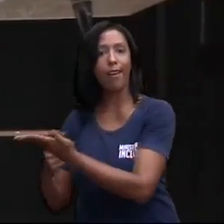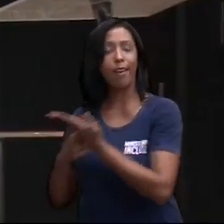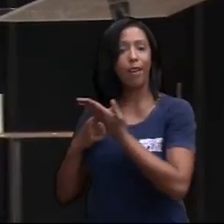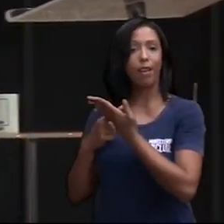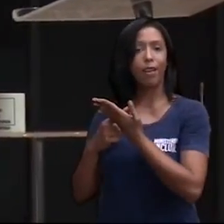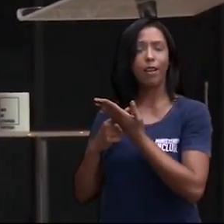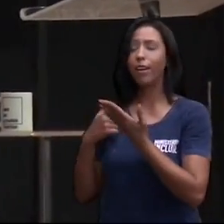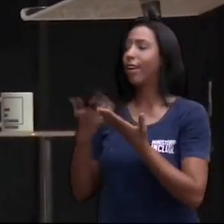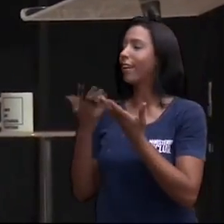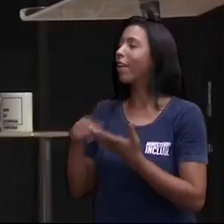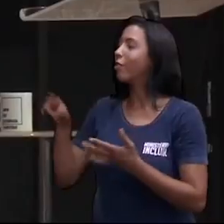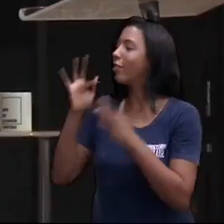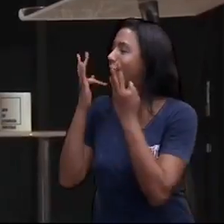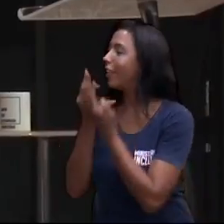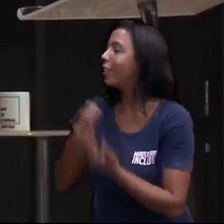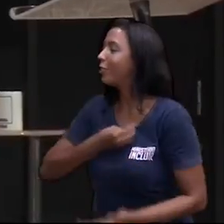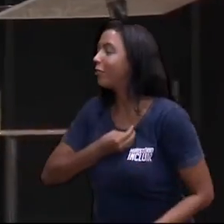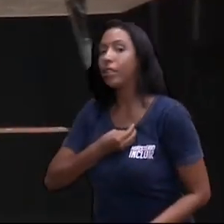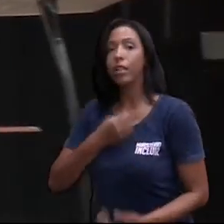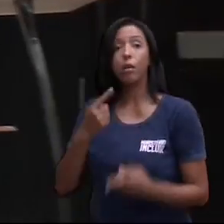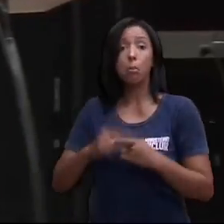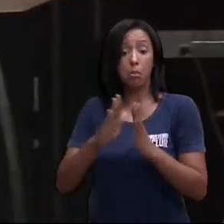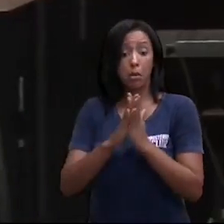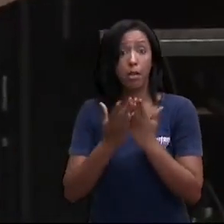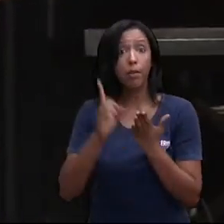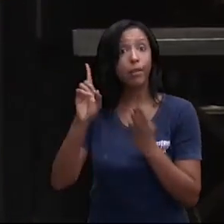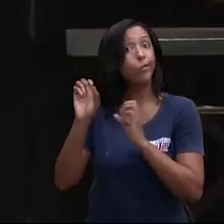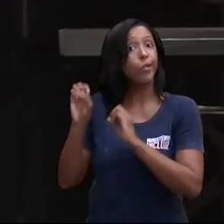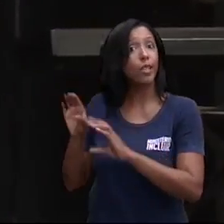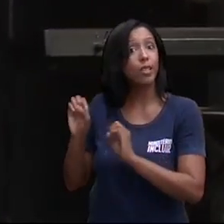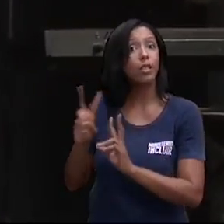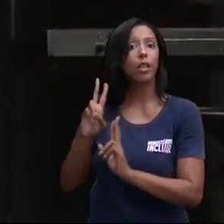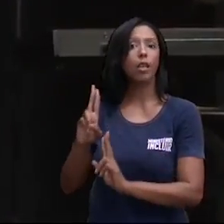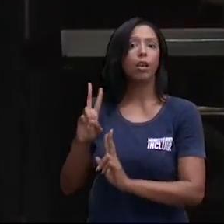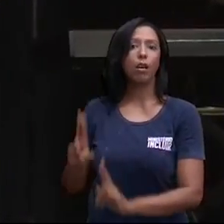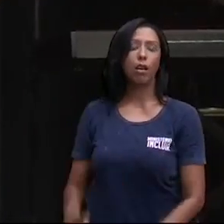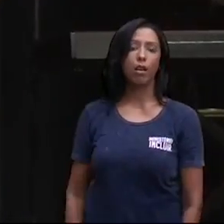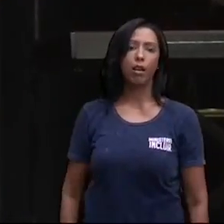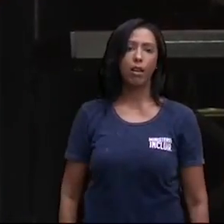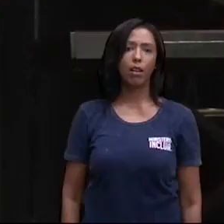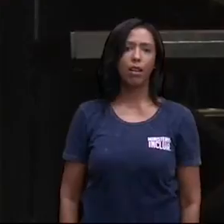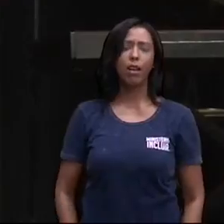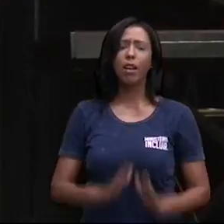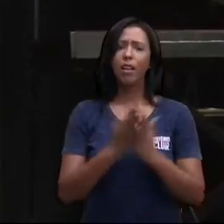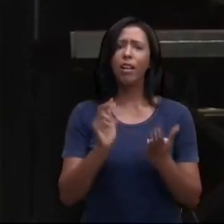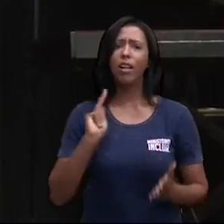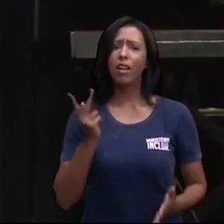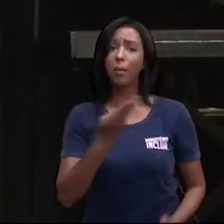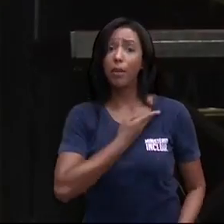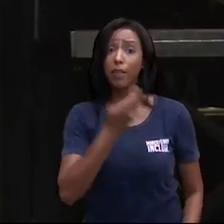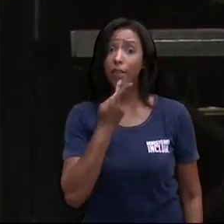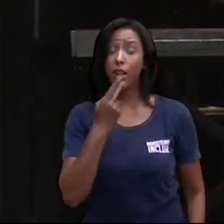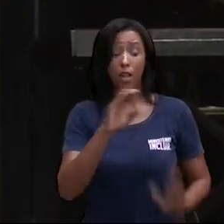porque é isso que a vida faz com a gente em Hebreus 4 versículo 12 diz porque a palavra de Deus é